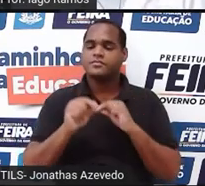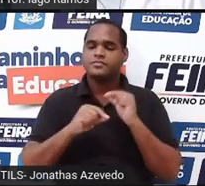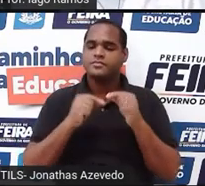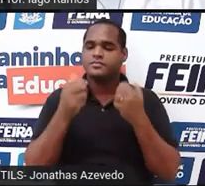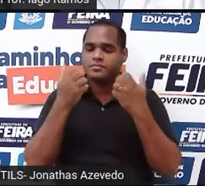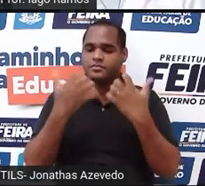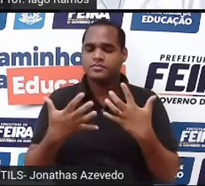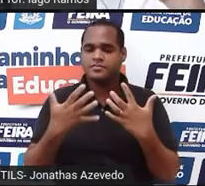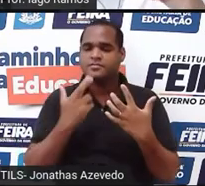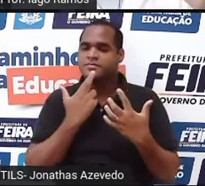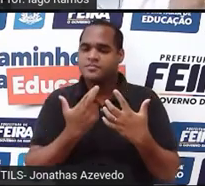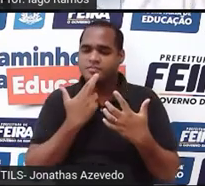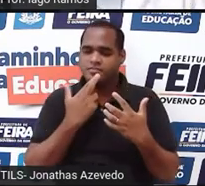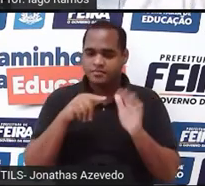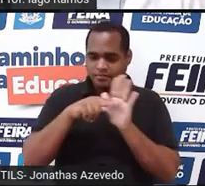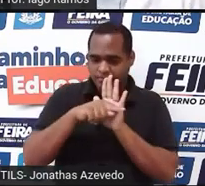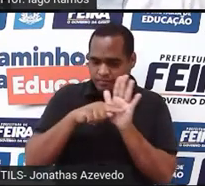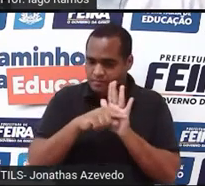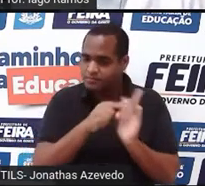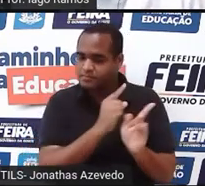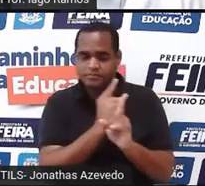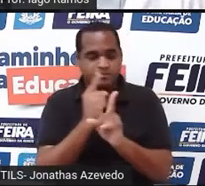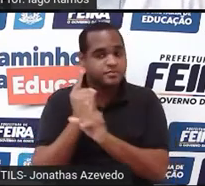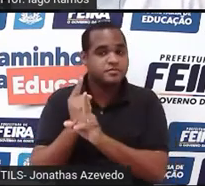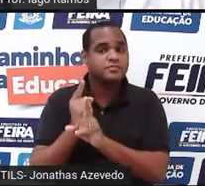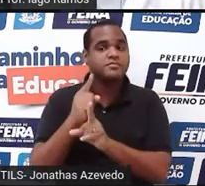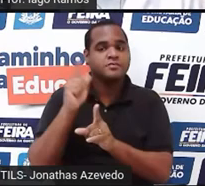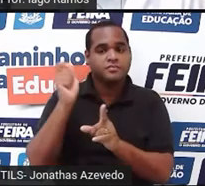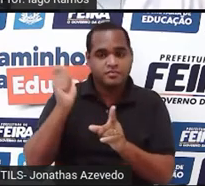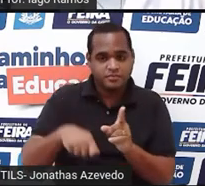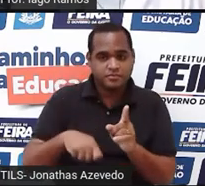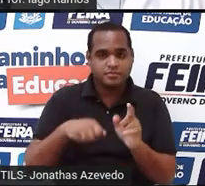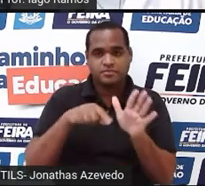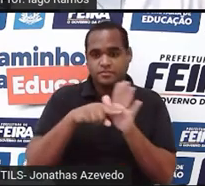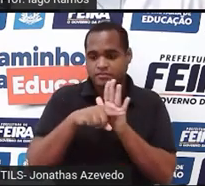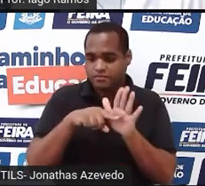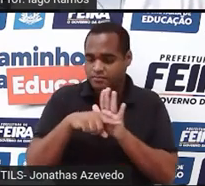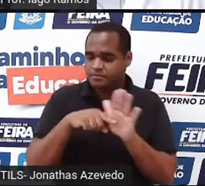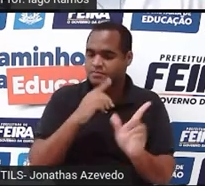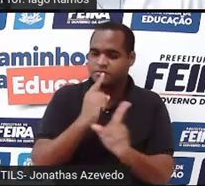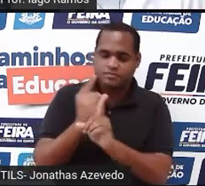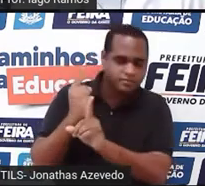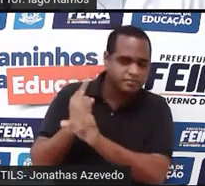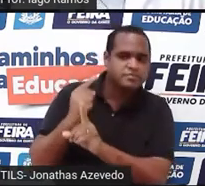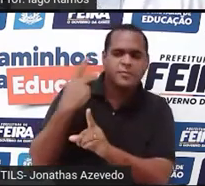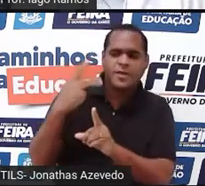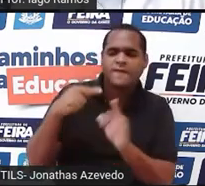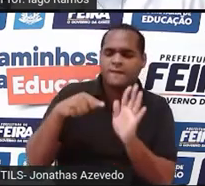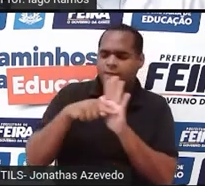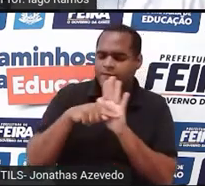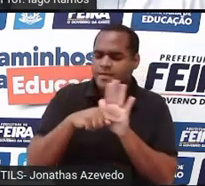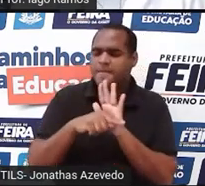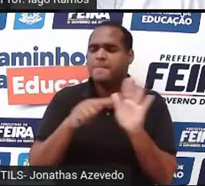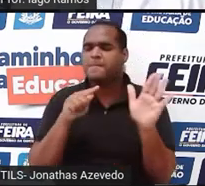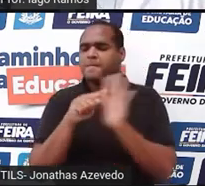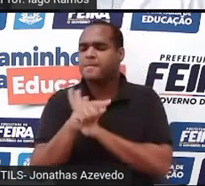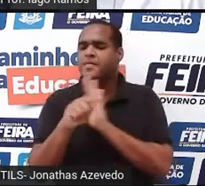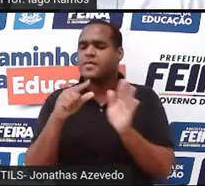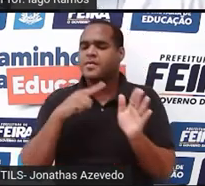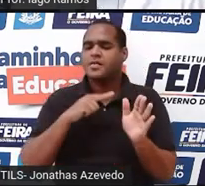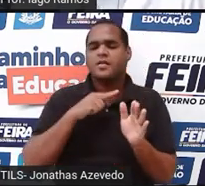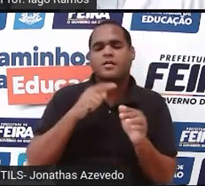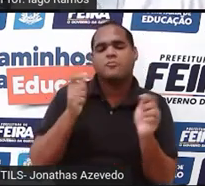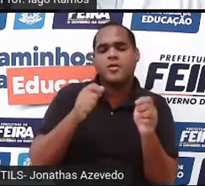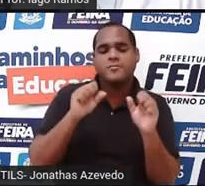uma tarefa de investigação né investigar da ideia de a gente fazer perguntas